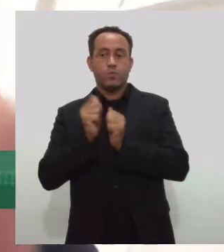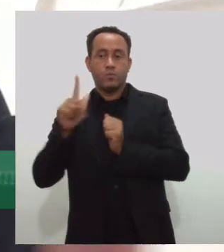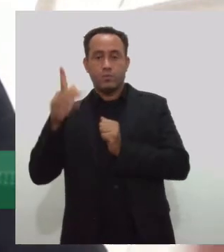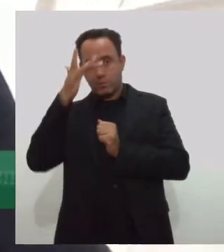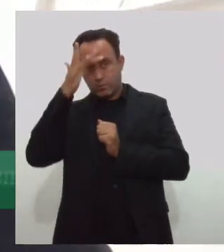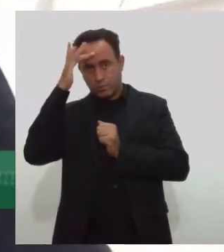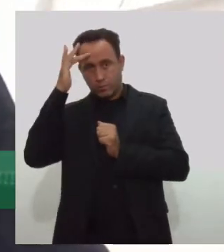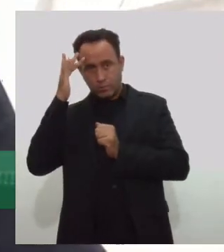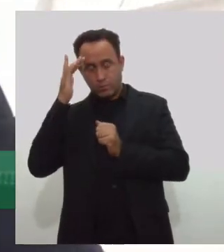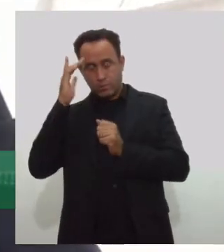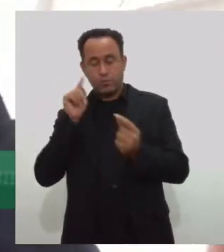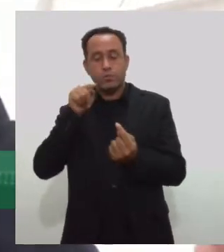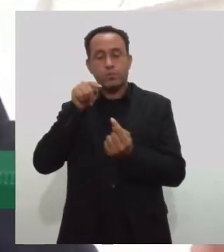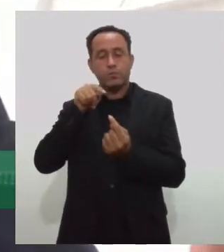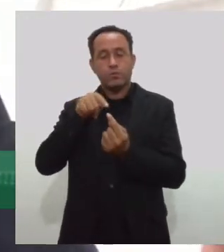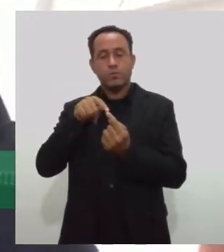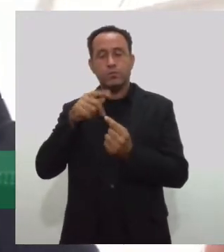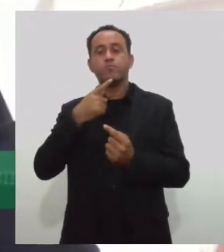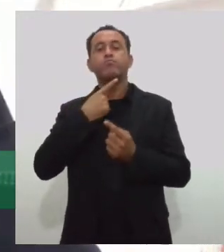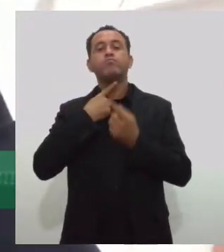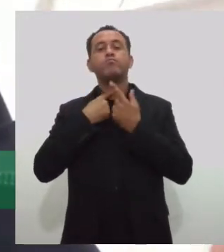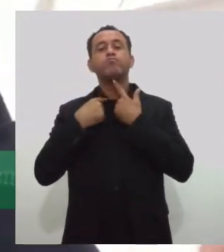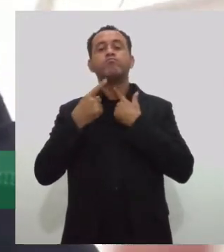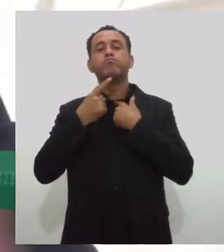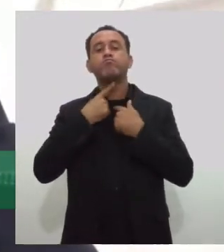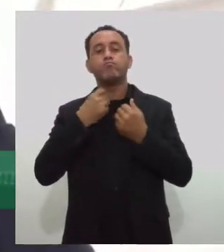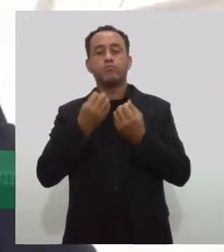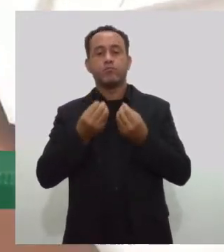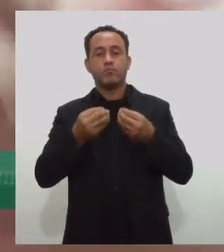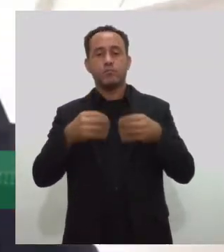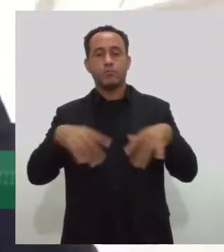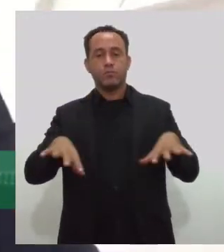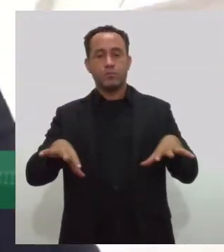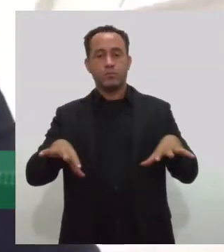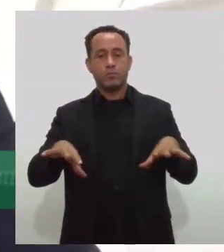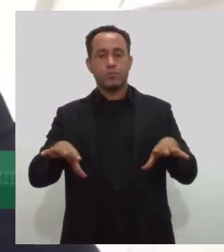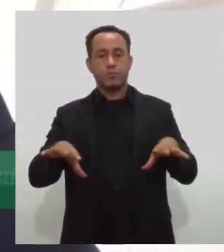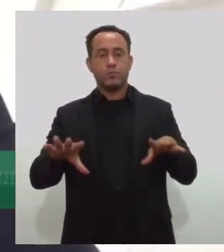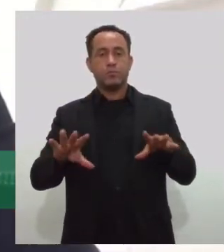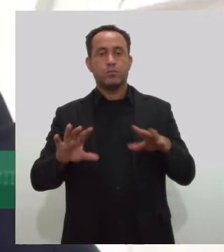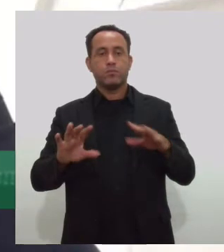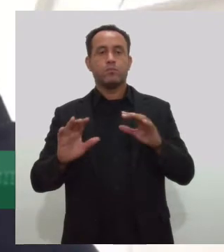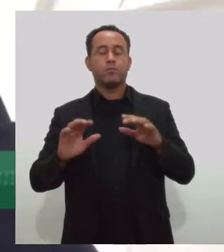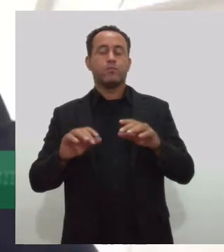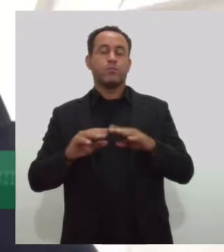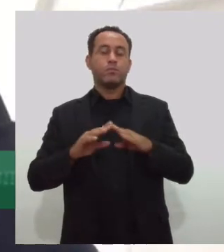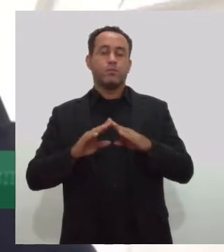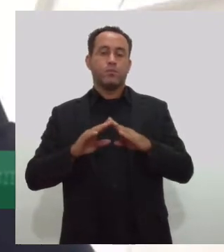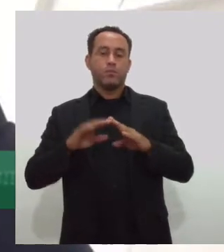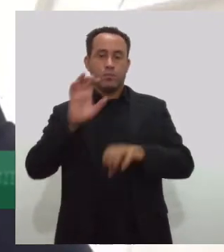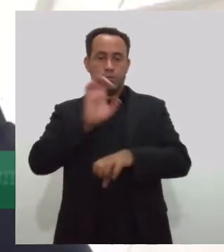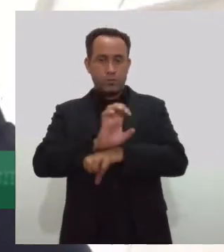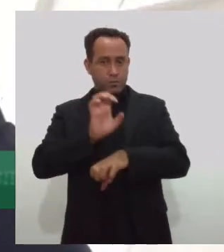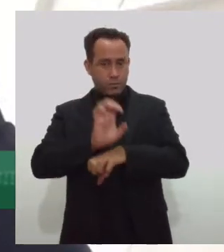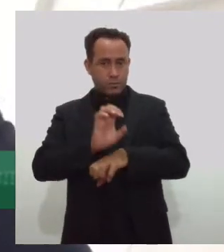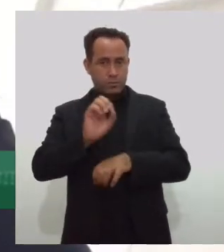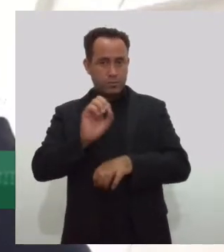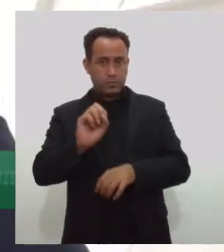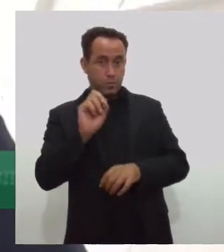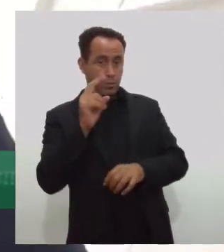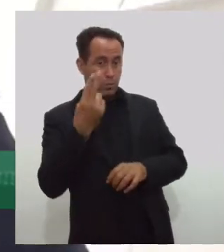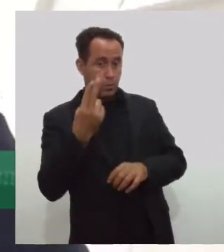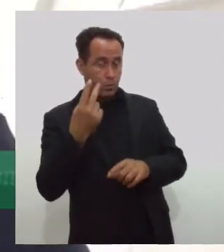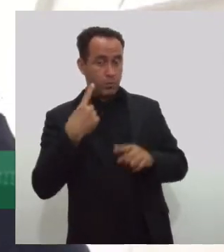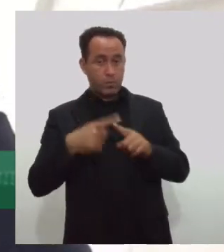agiu com intenção de prejudicar o erário, de prejudicar o patrimônio público, ou porque agiu